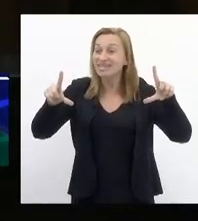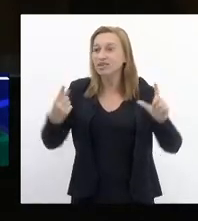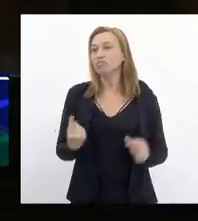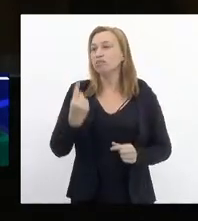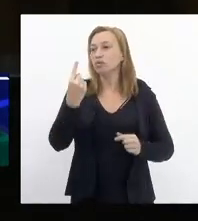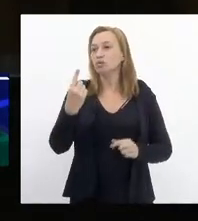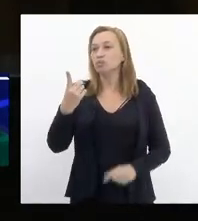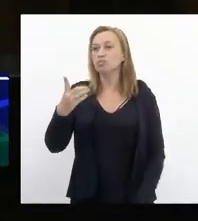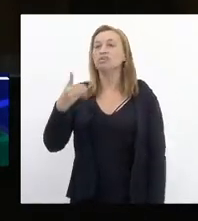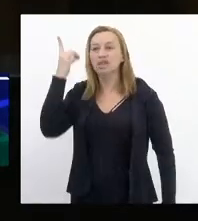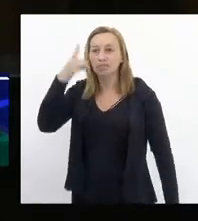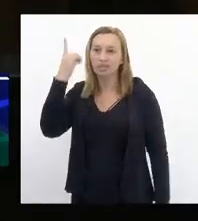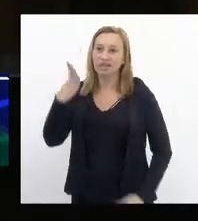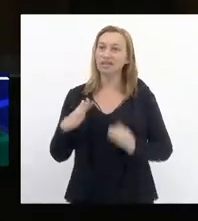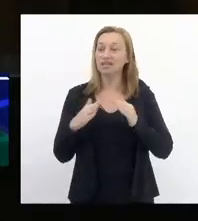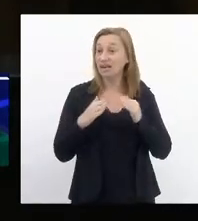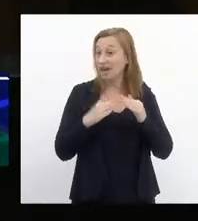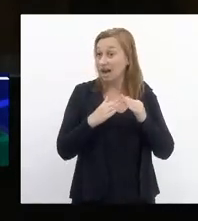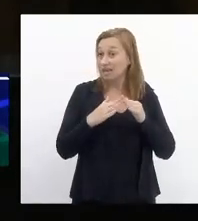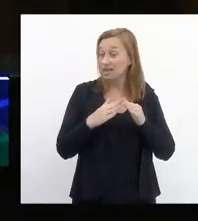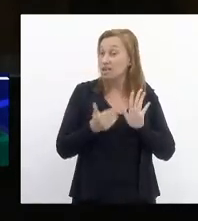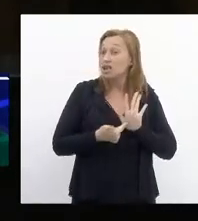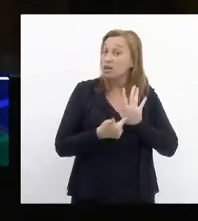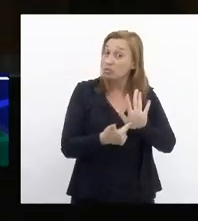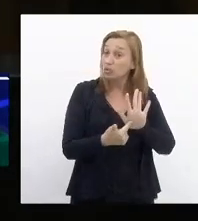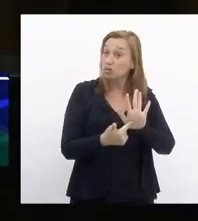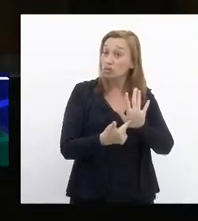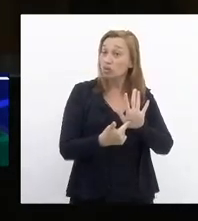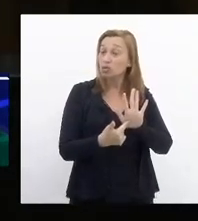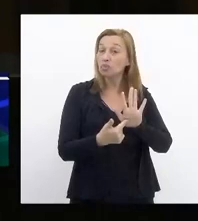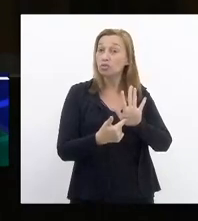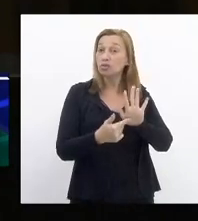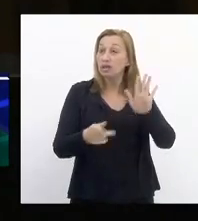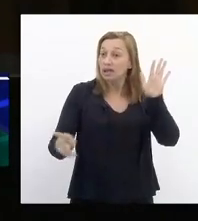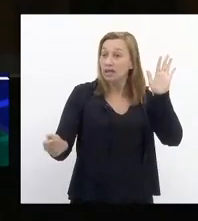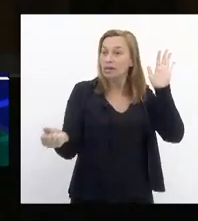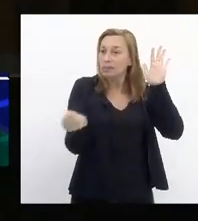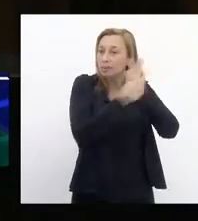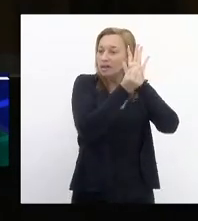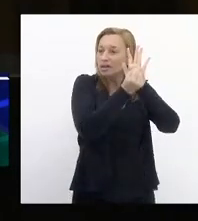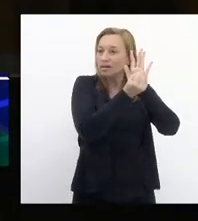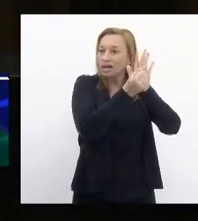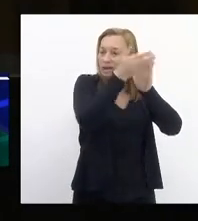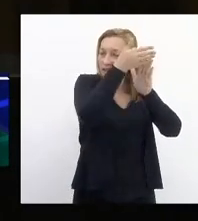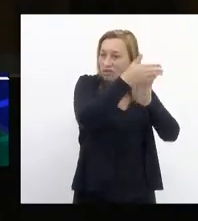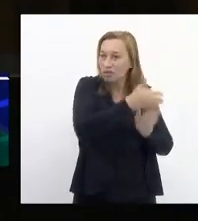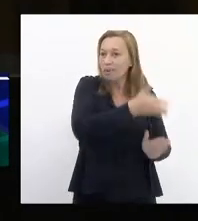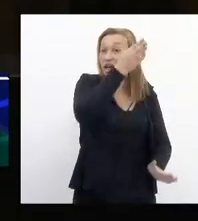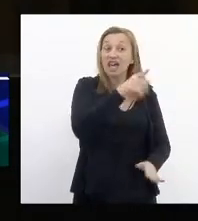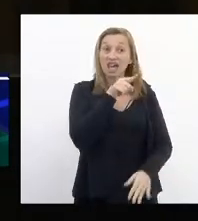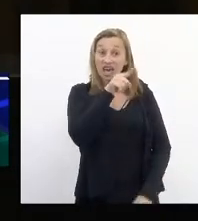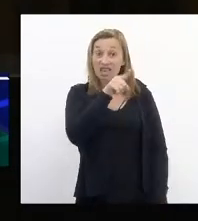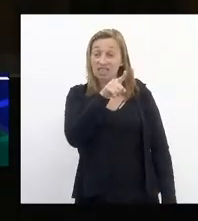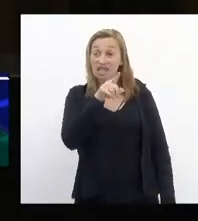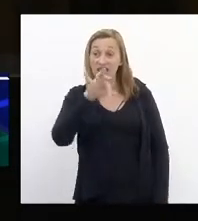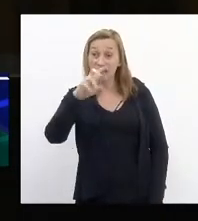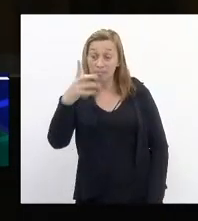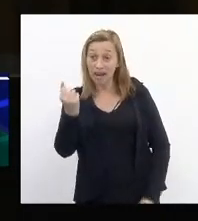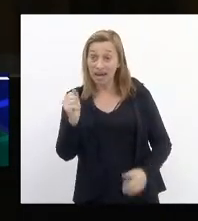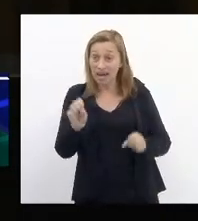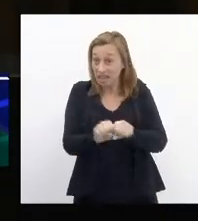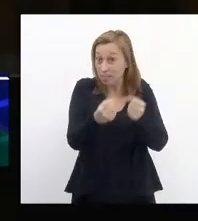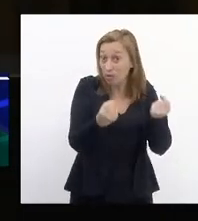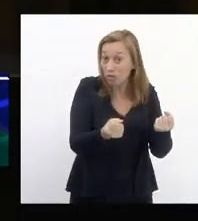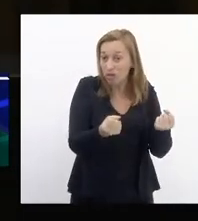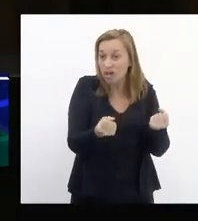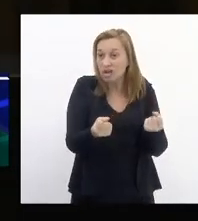parlamentar dessa casa que colocou e emoldurou no seu gabinete. Esse mesmo que quebrou a placa da Marielle, que é